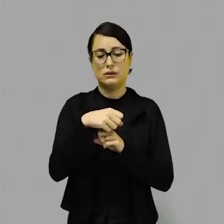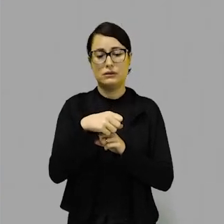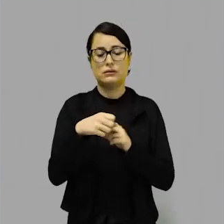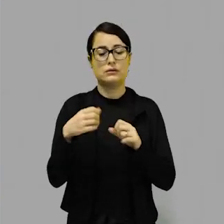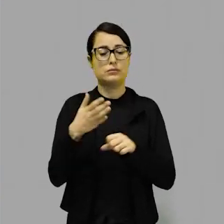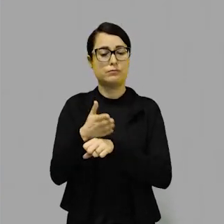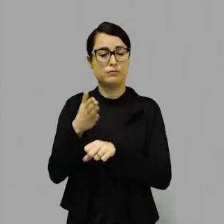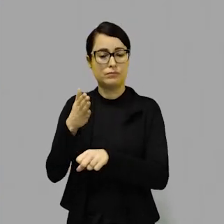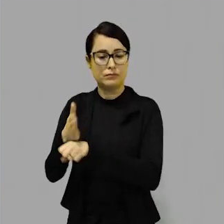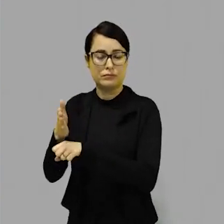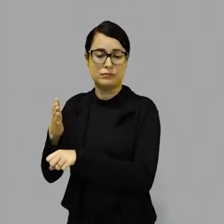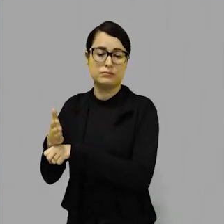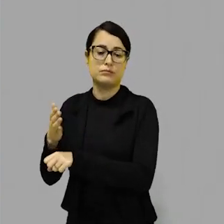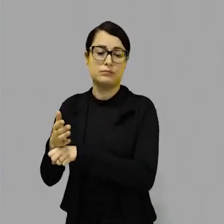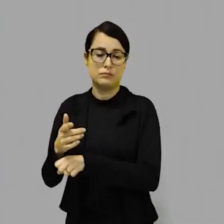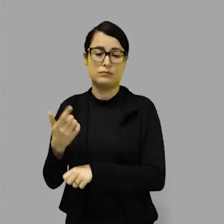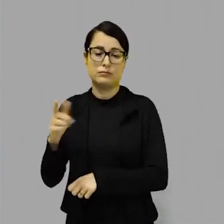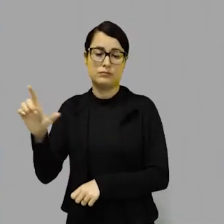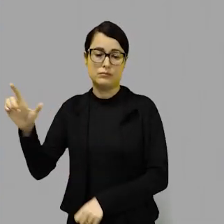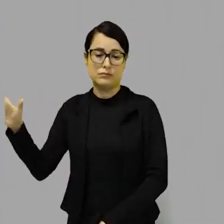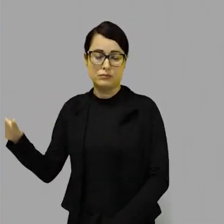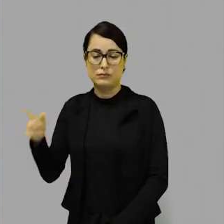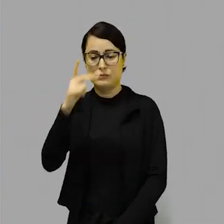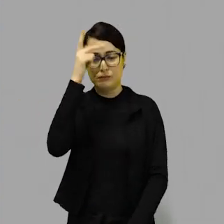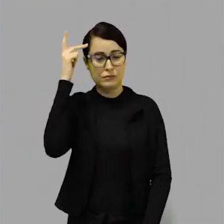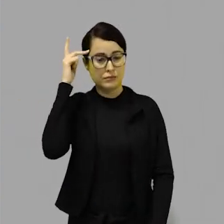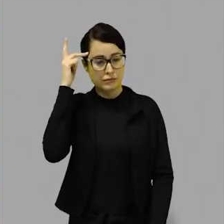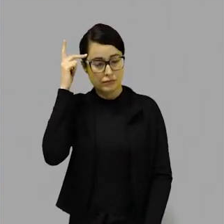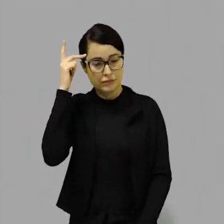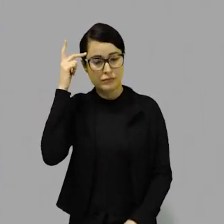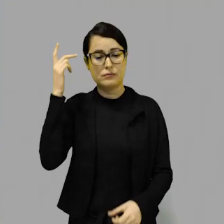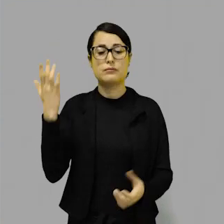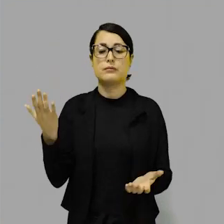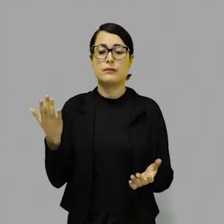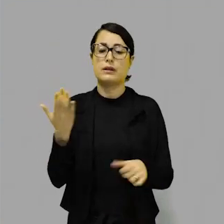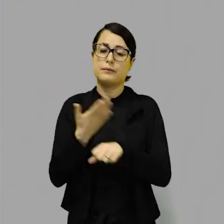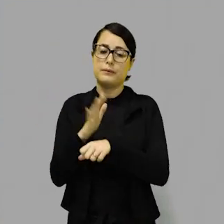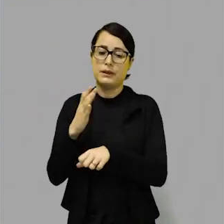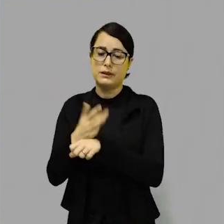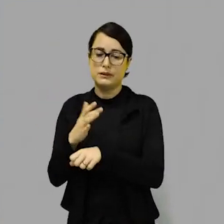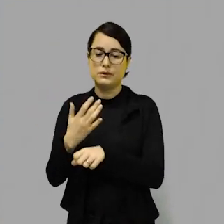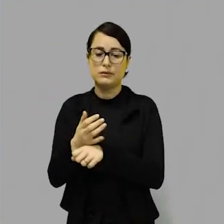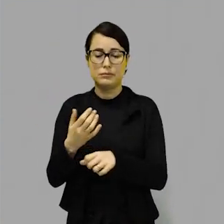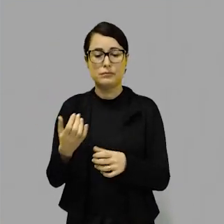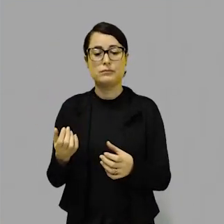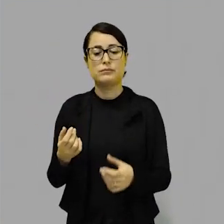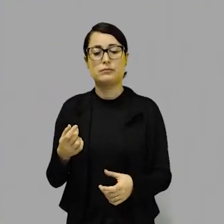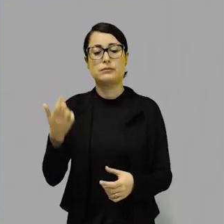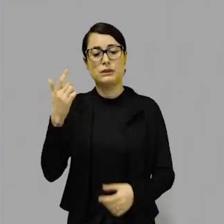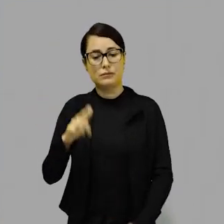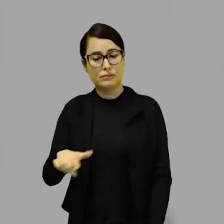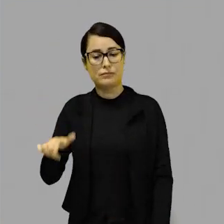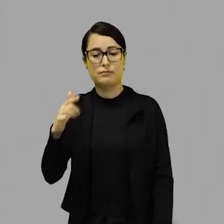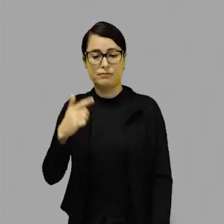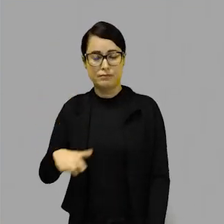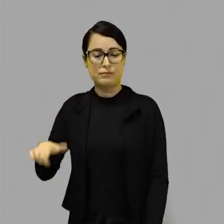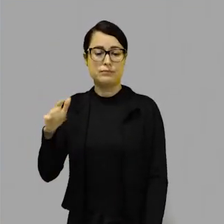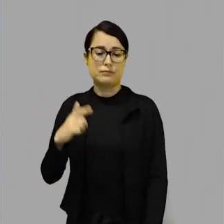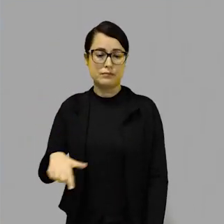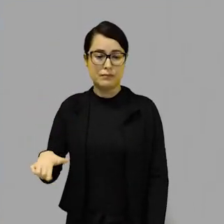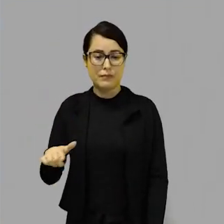outros e essas nossas práticas, quando são validadas e legitimadas, a partir do momento que elas são repetidas, elas